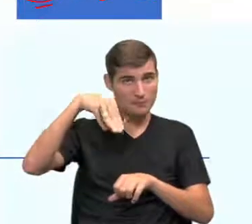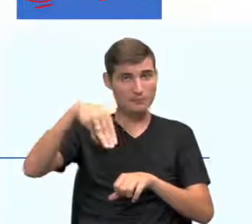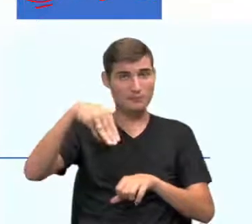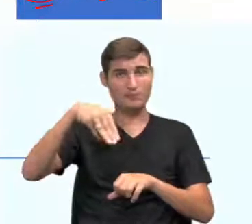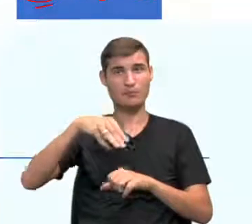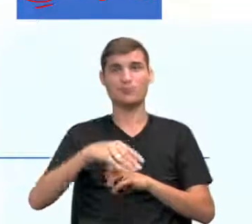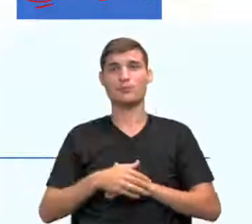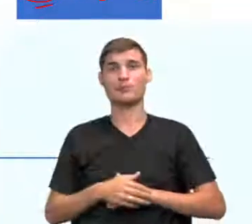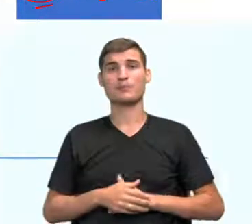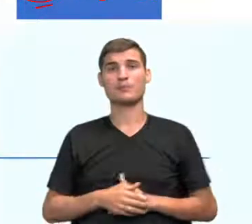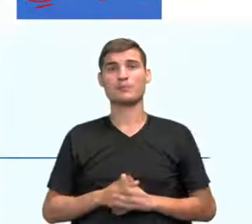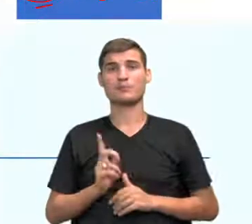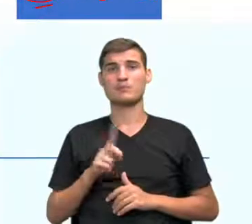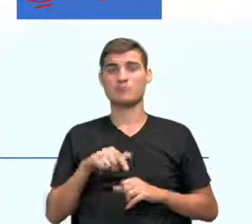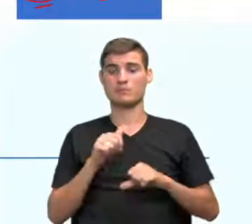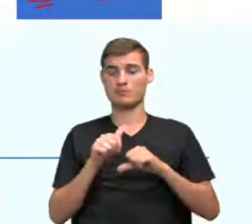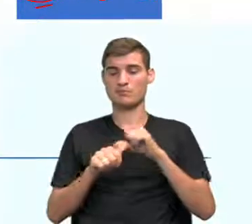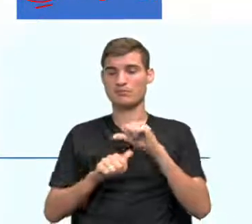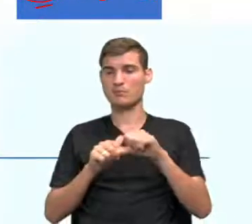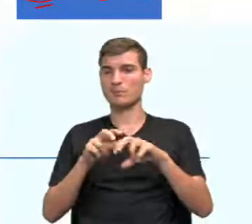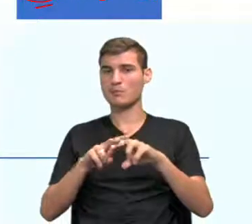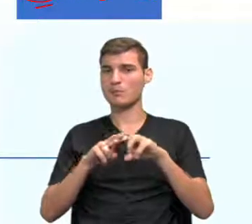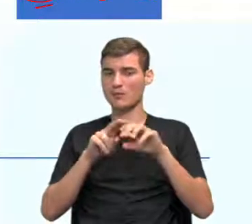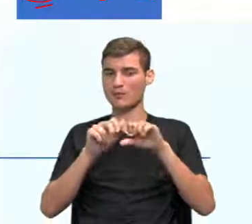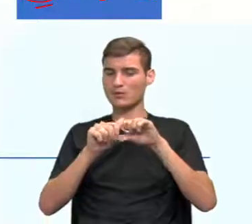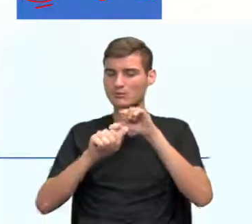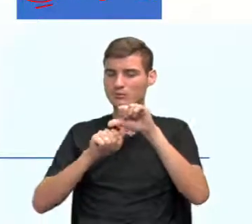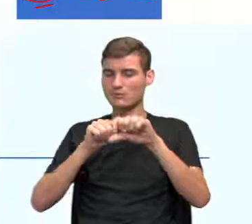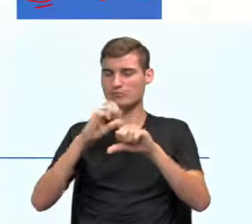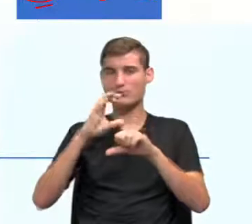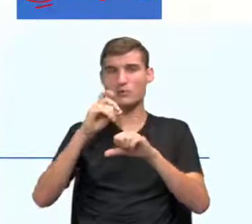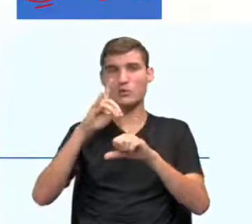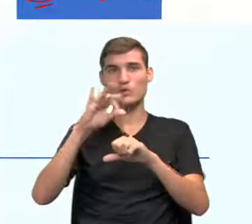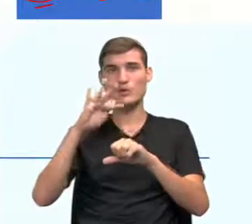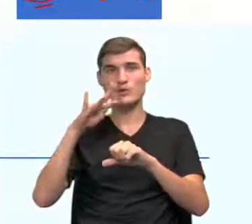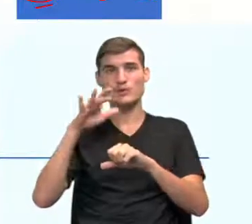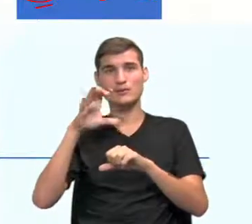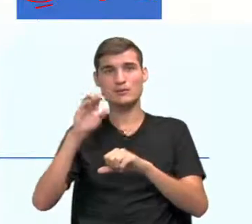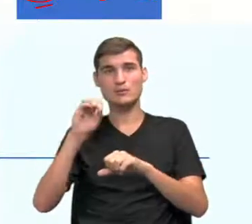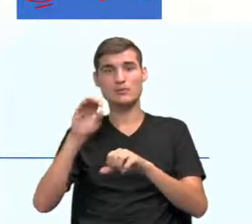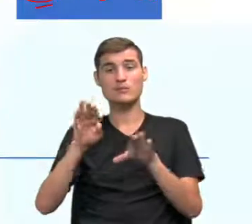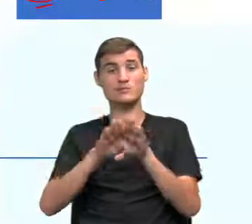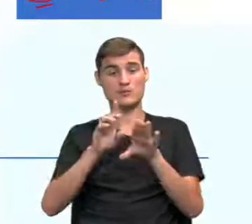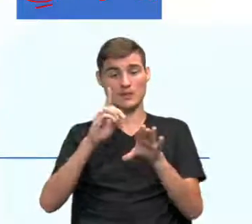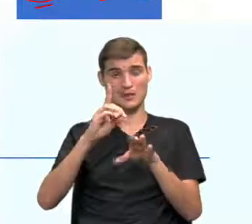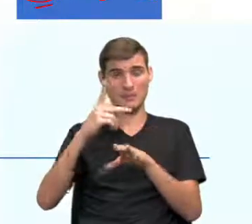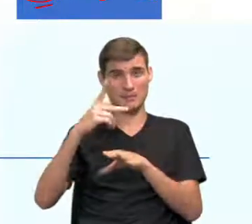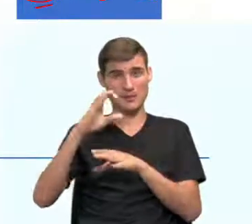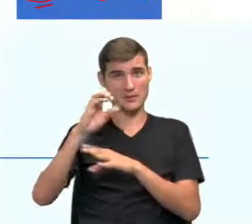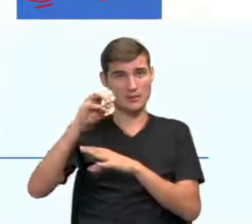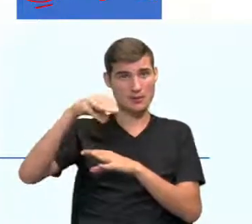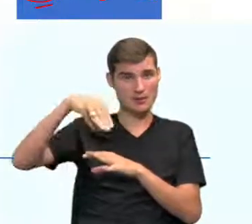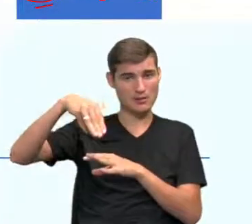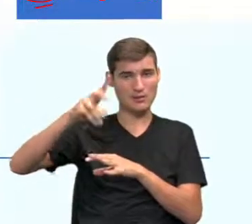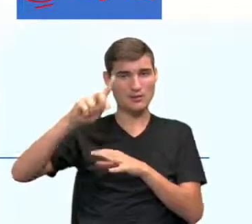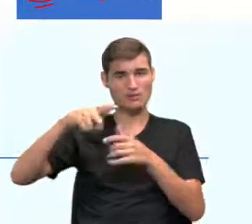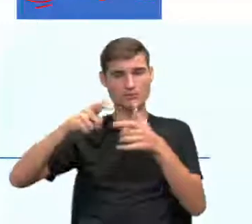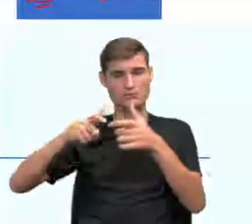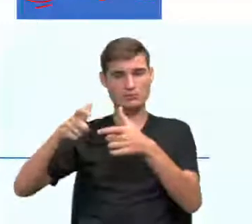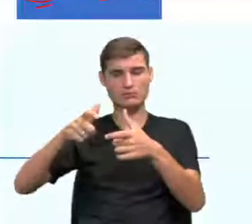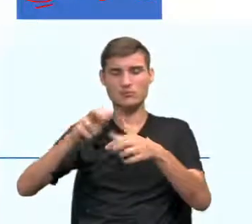seja, modulação por codificação de pulso, DPCM, modificação por codificação de